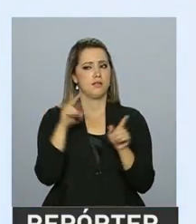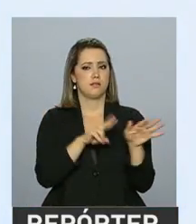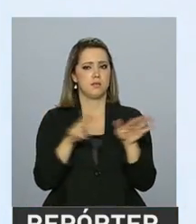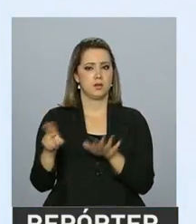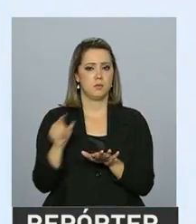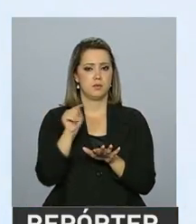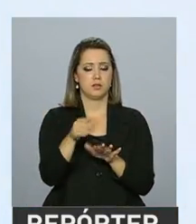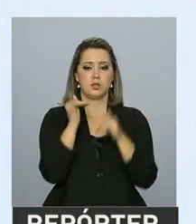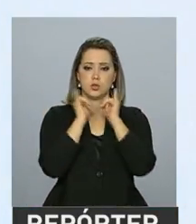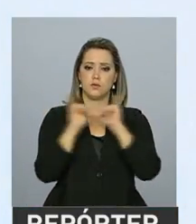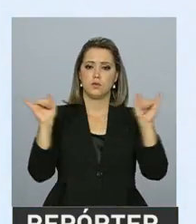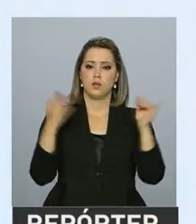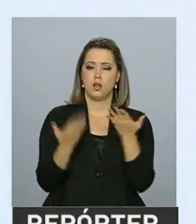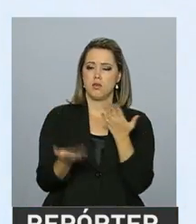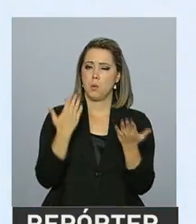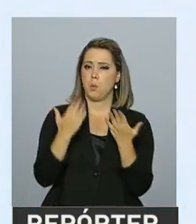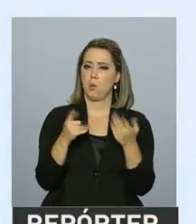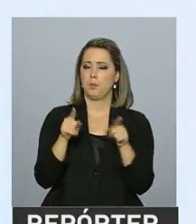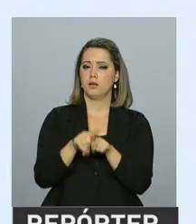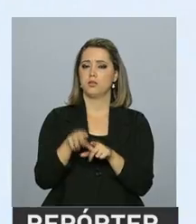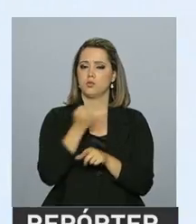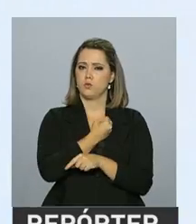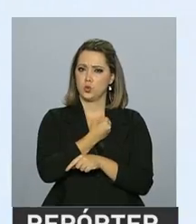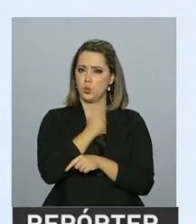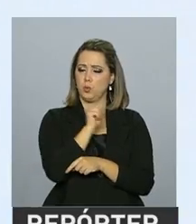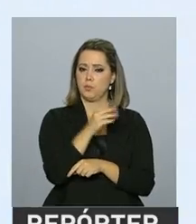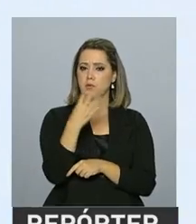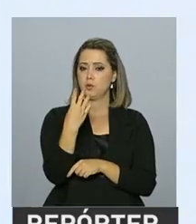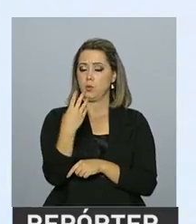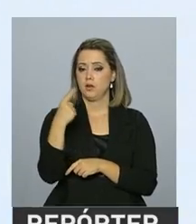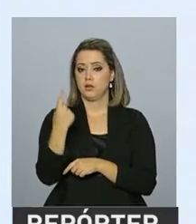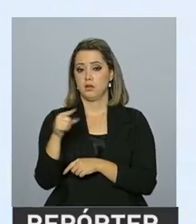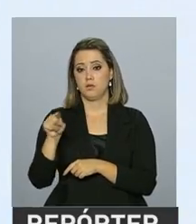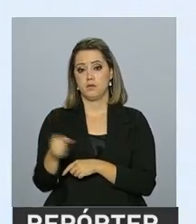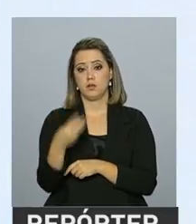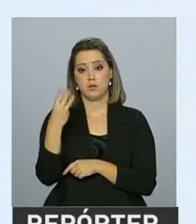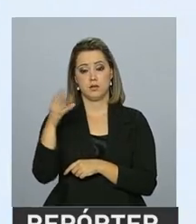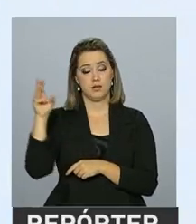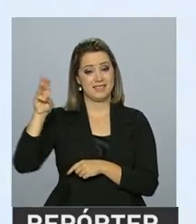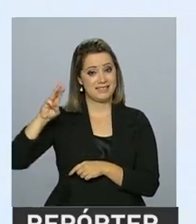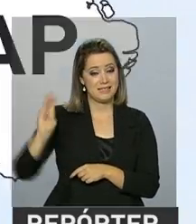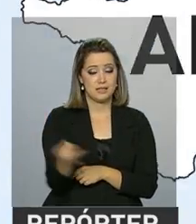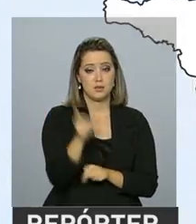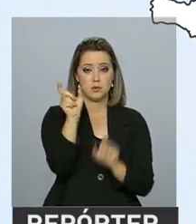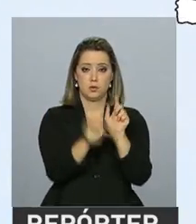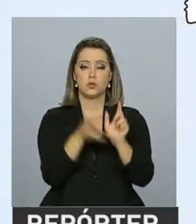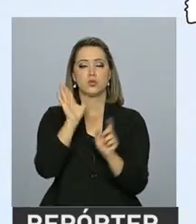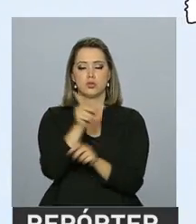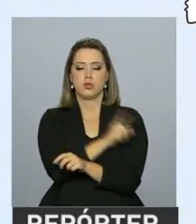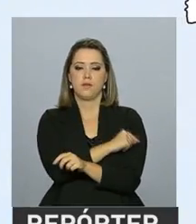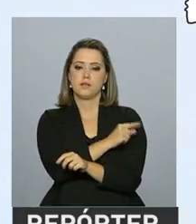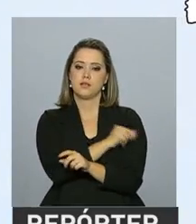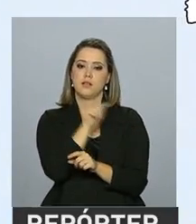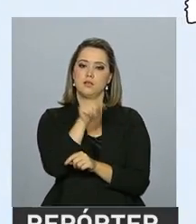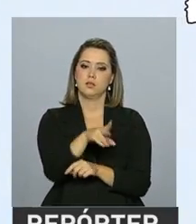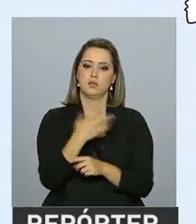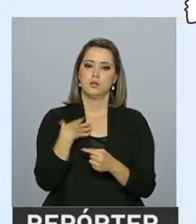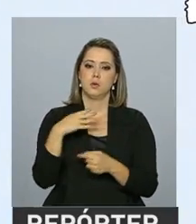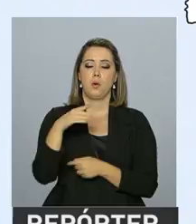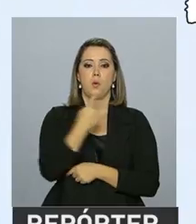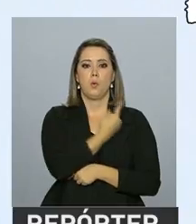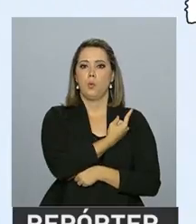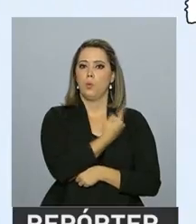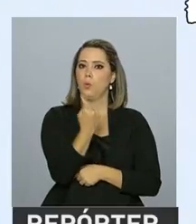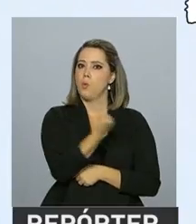passada quando foi divulgado o último balanço 41.300 mil pessoas do público alvo tinham sido vacinadas o Amapá